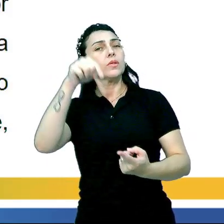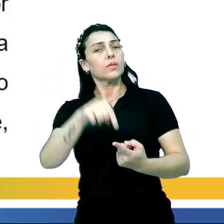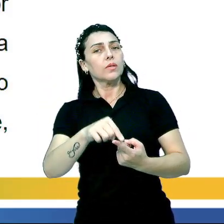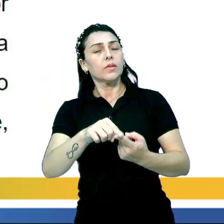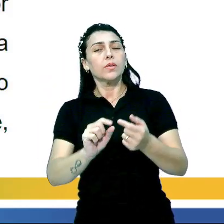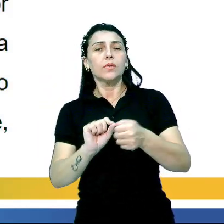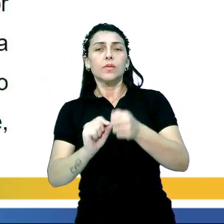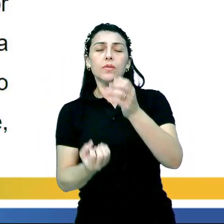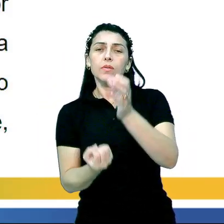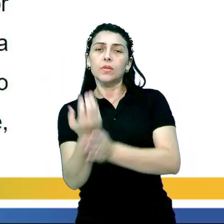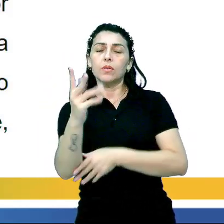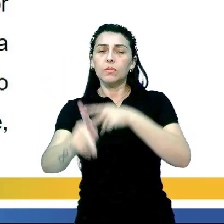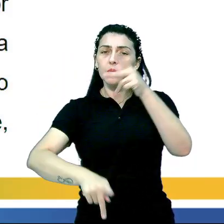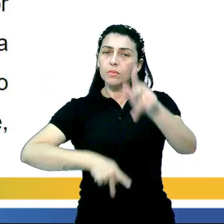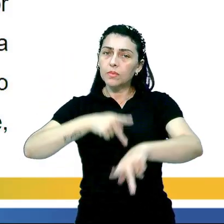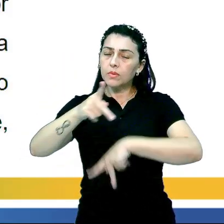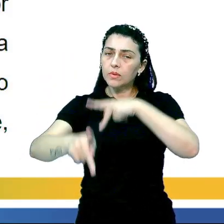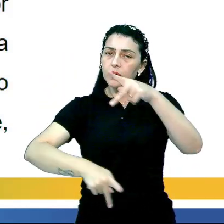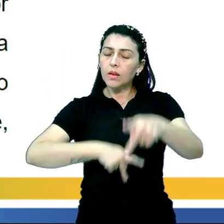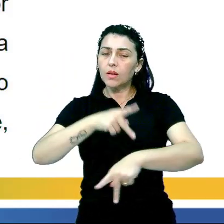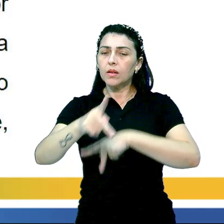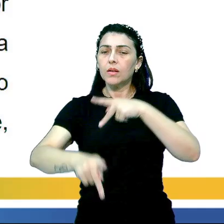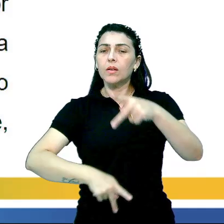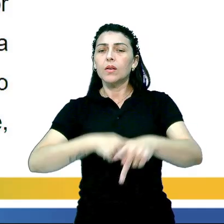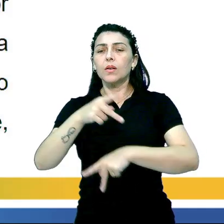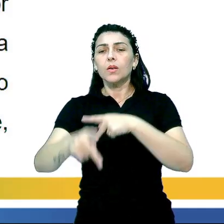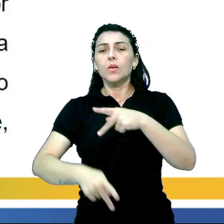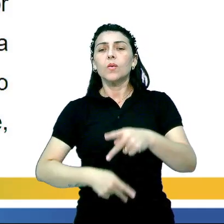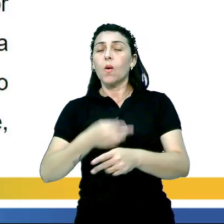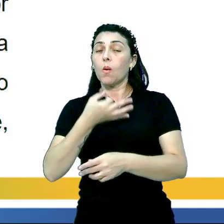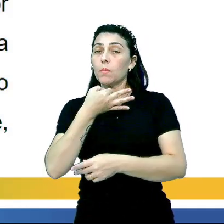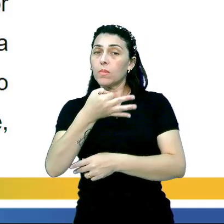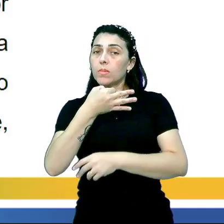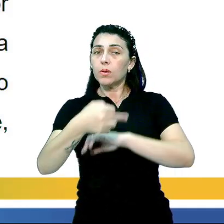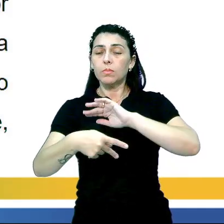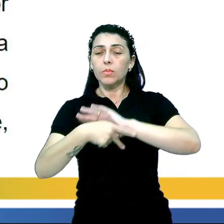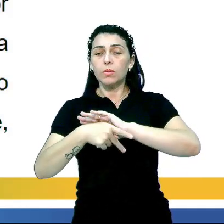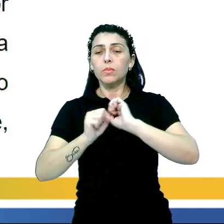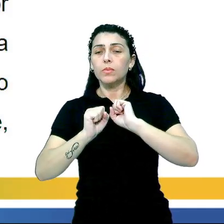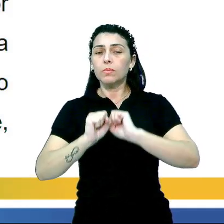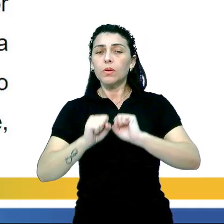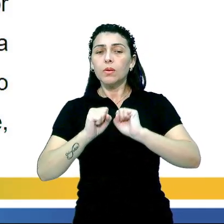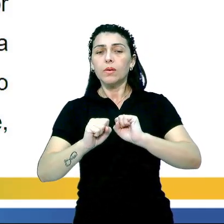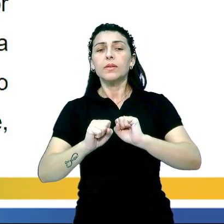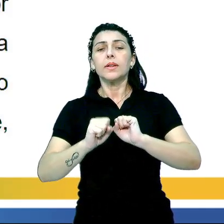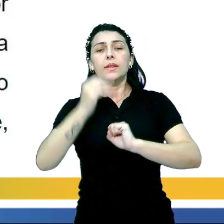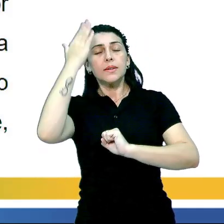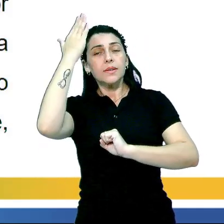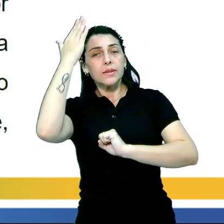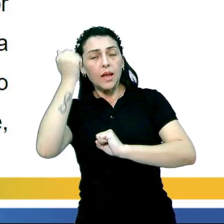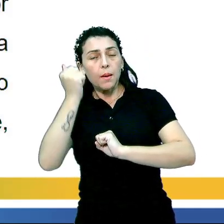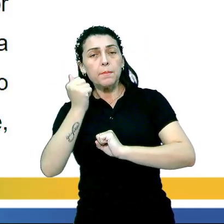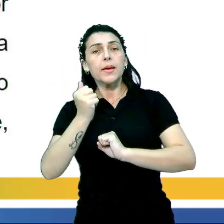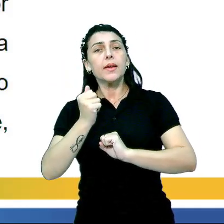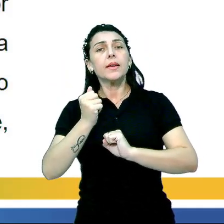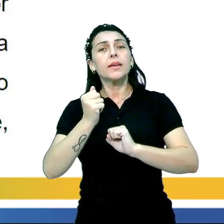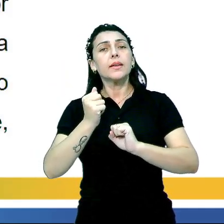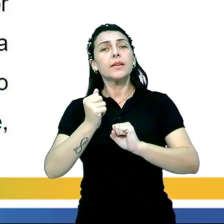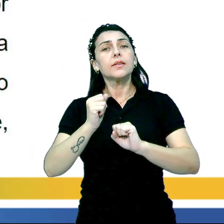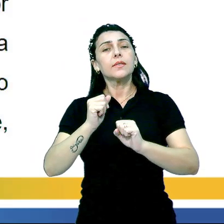de criar uma população com grande senso crítico, podendo discernir notícias